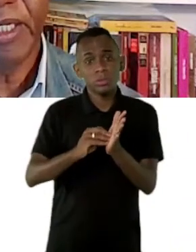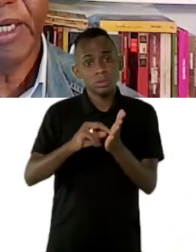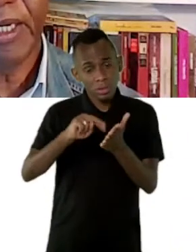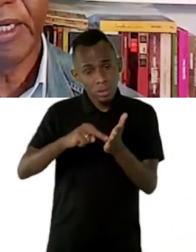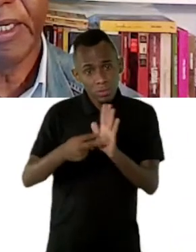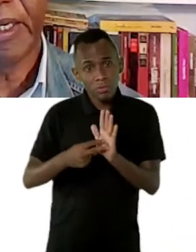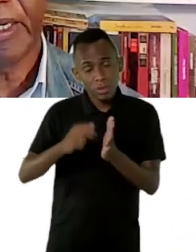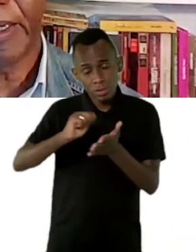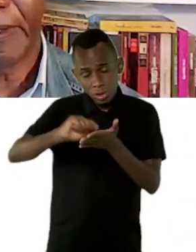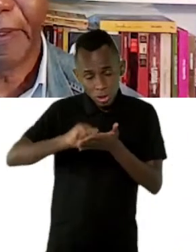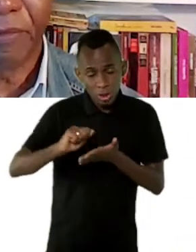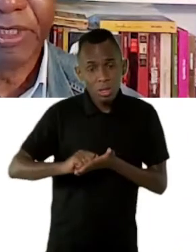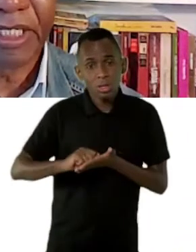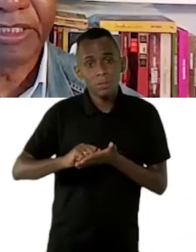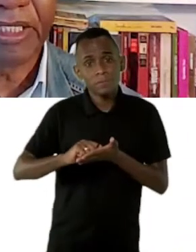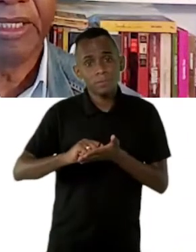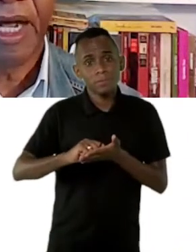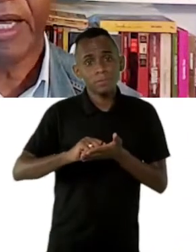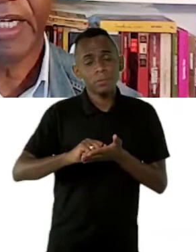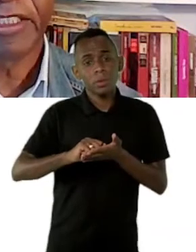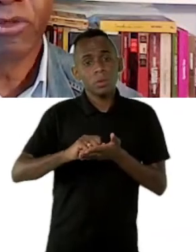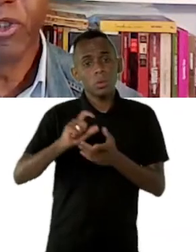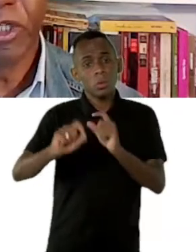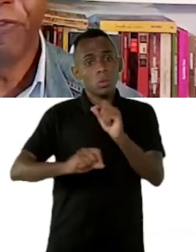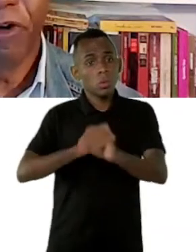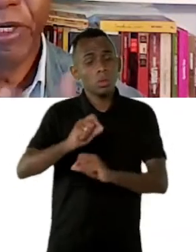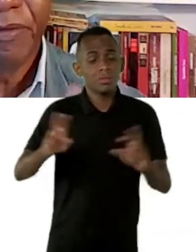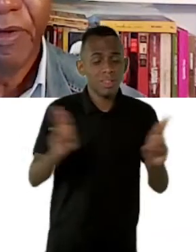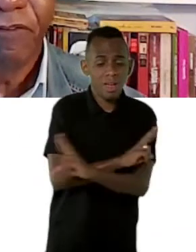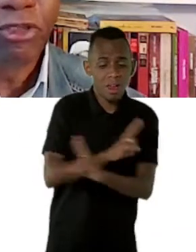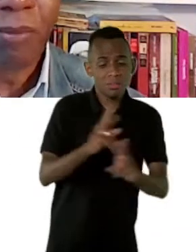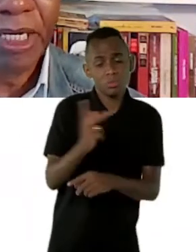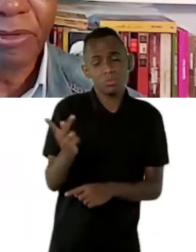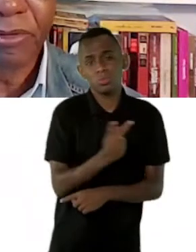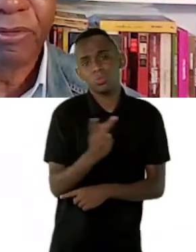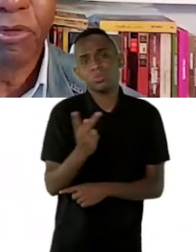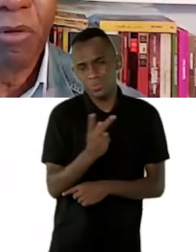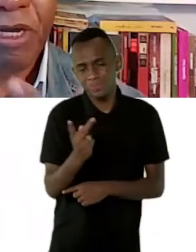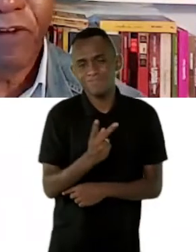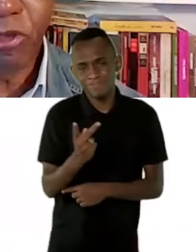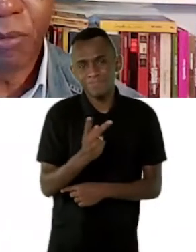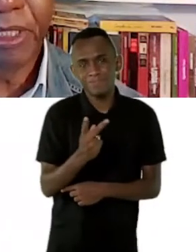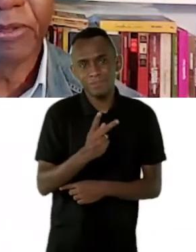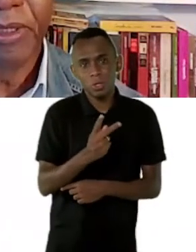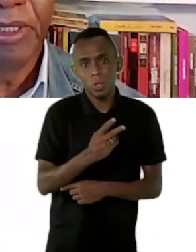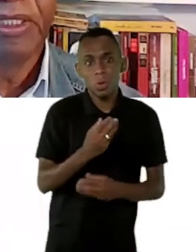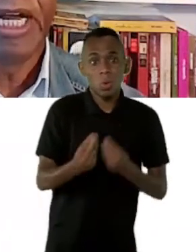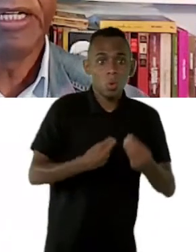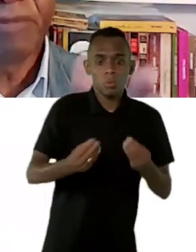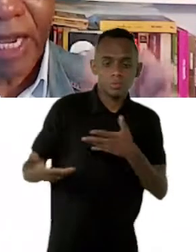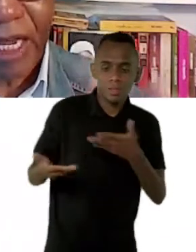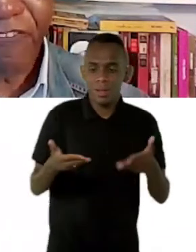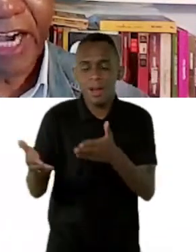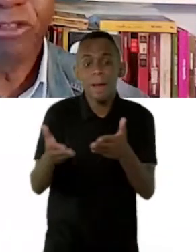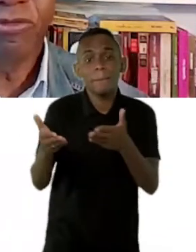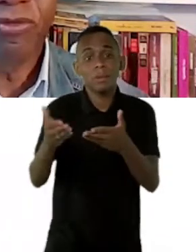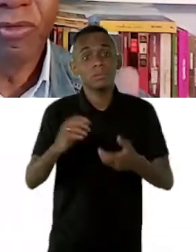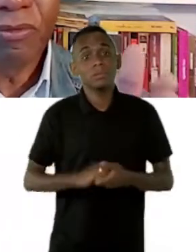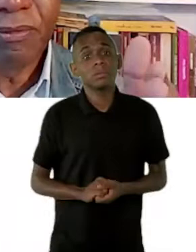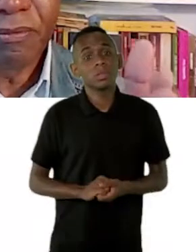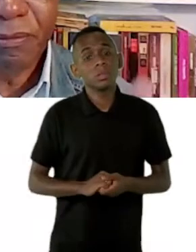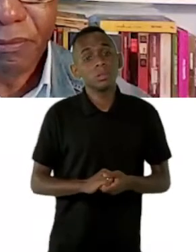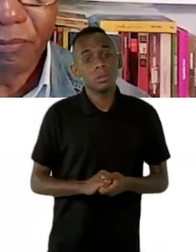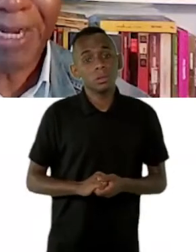que vamos dizer assim, a relação dos dois foi tomando, o rumo que foi tomando. E aí ele